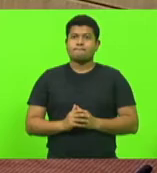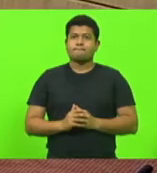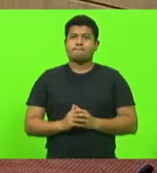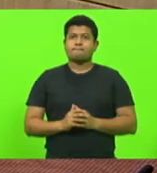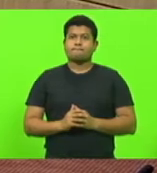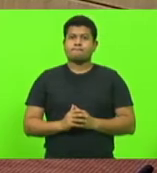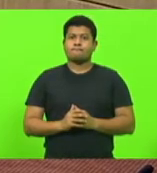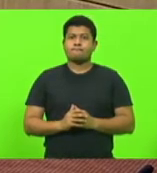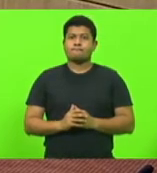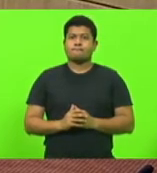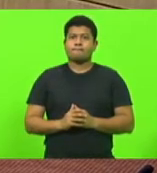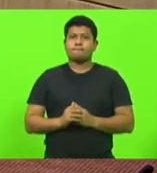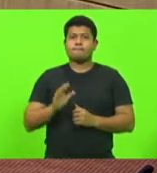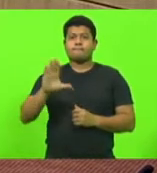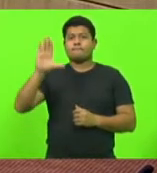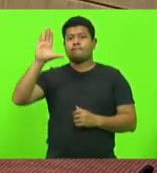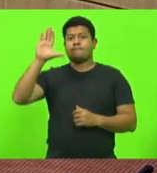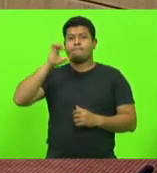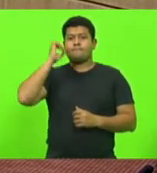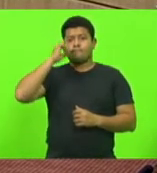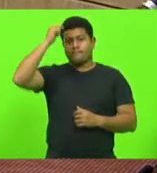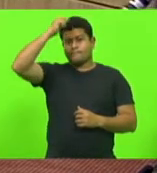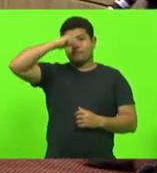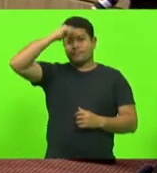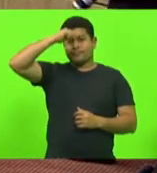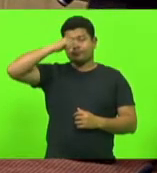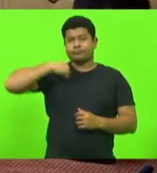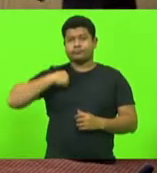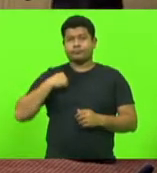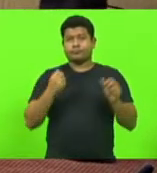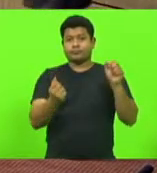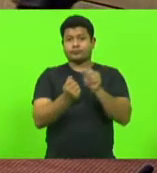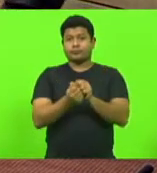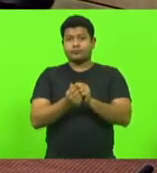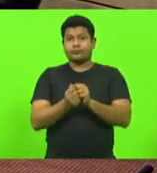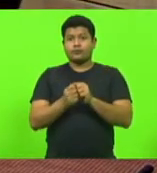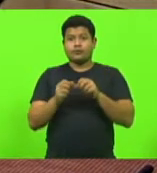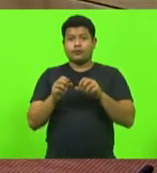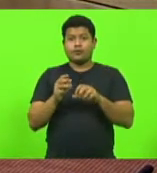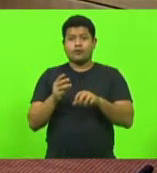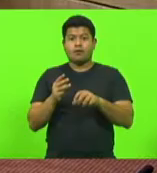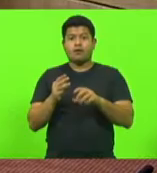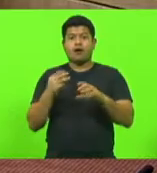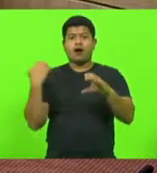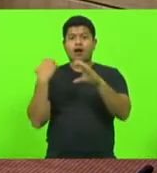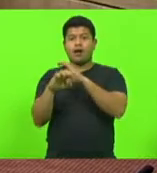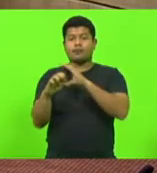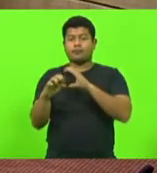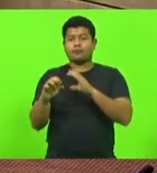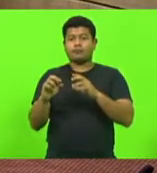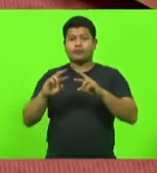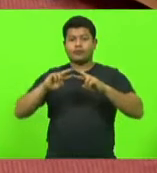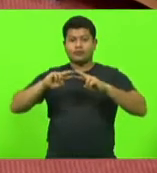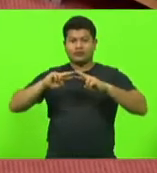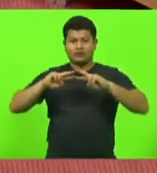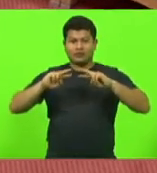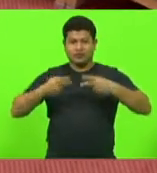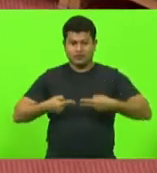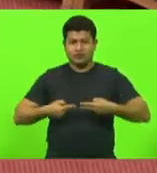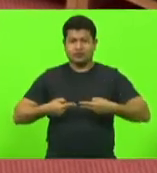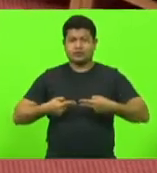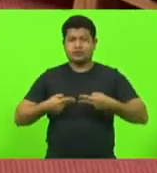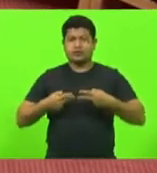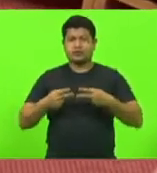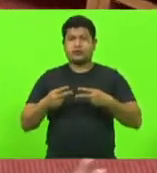Senhor presidente. Sim, deputado Maurício. Junto com o e-mail que vai o link da sessão, vai